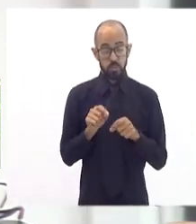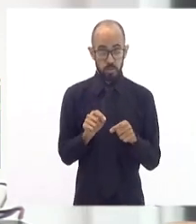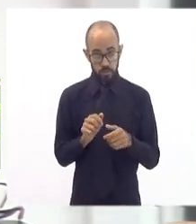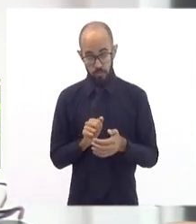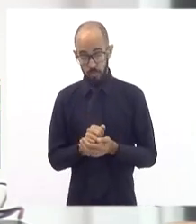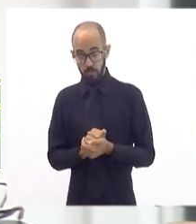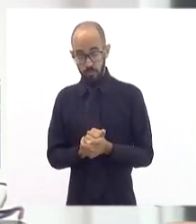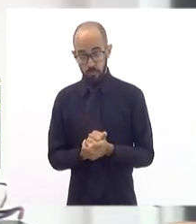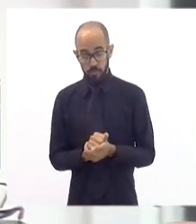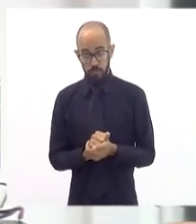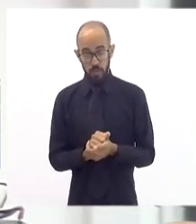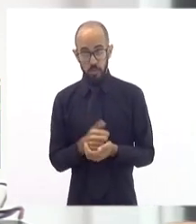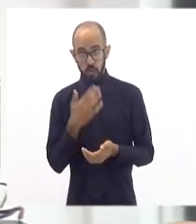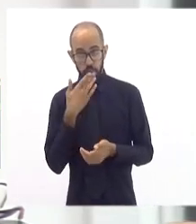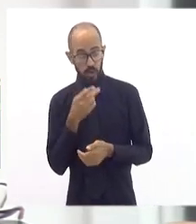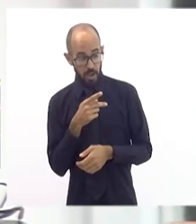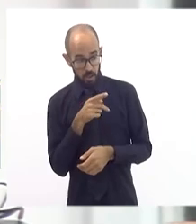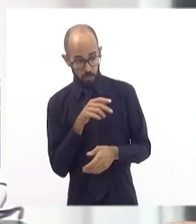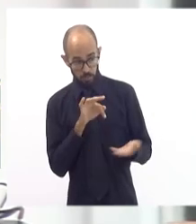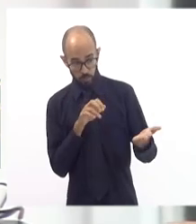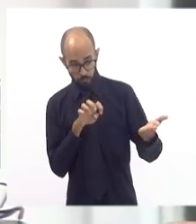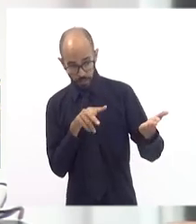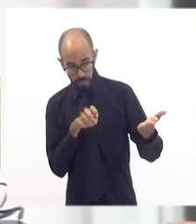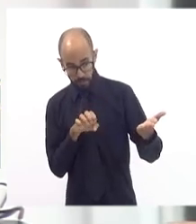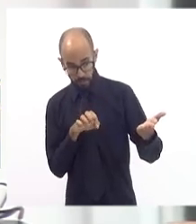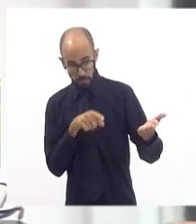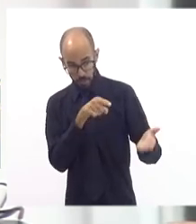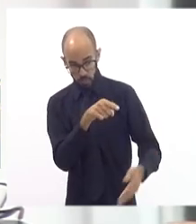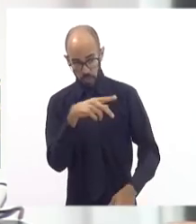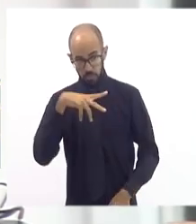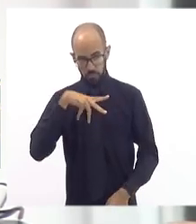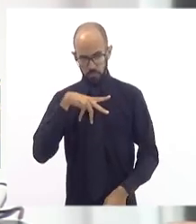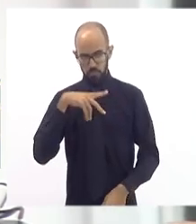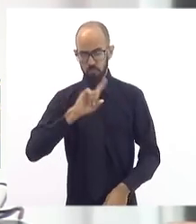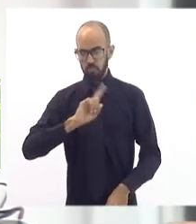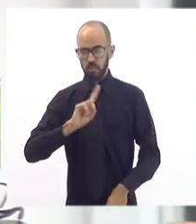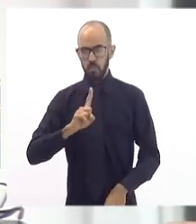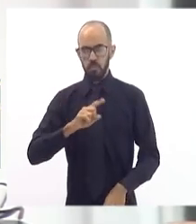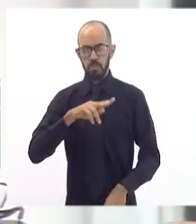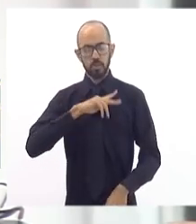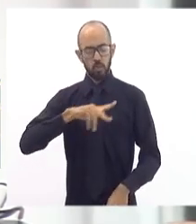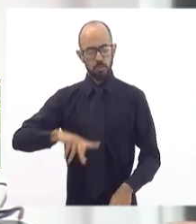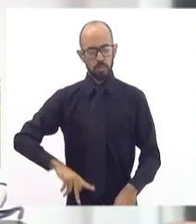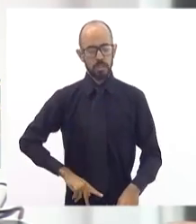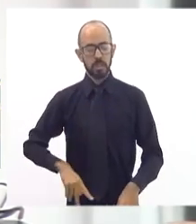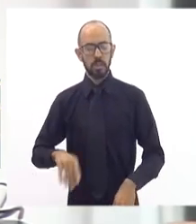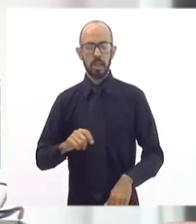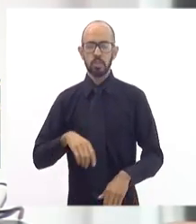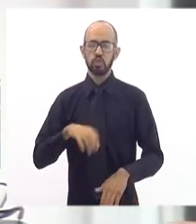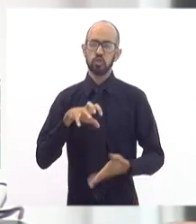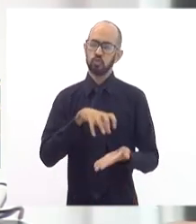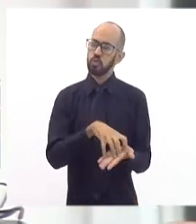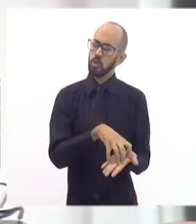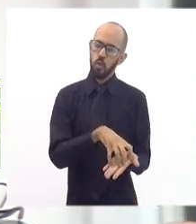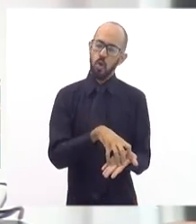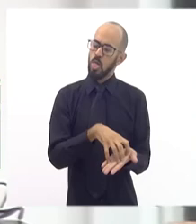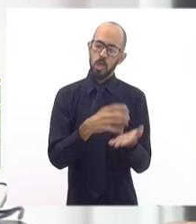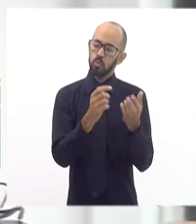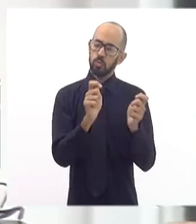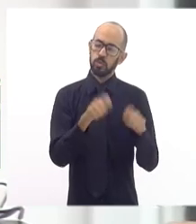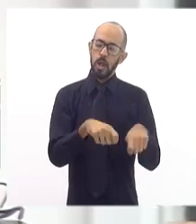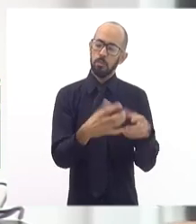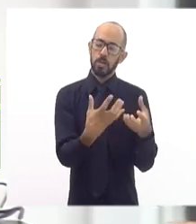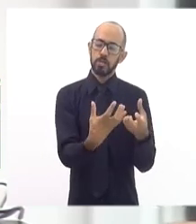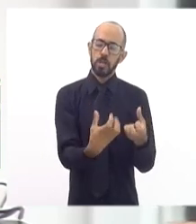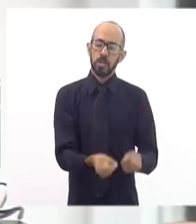não estou me referindo a você pessoalmente mas como presidente de um órgão é inaceitável é inaceitável